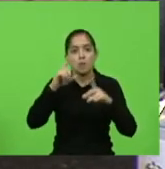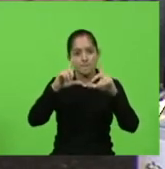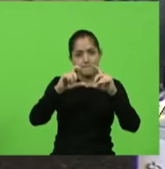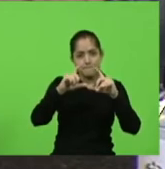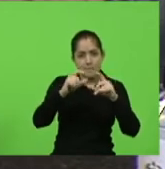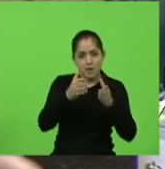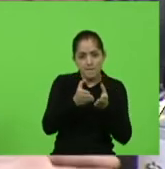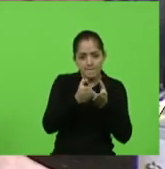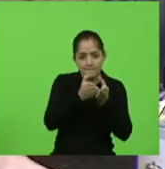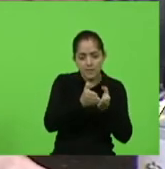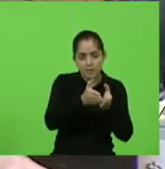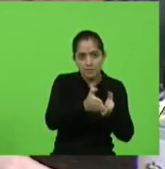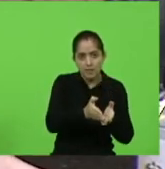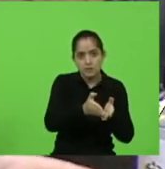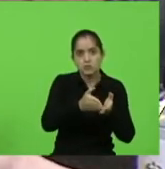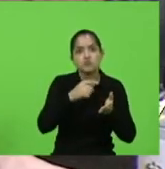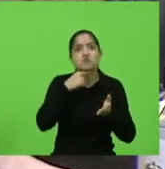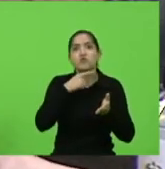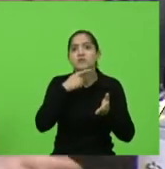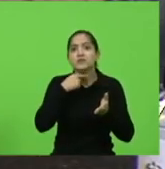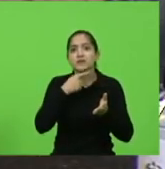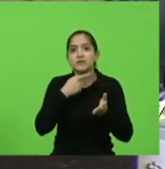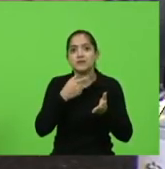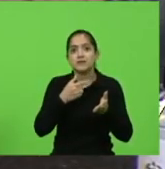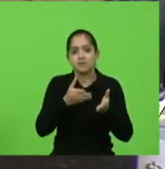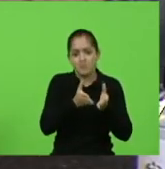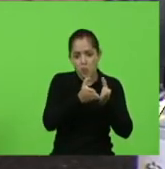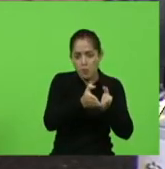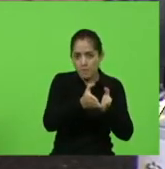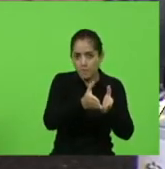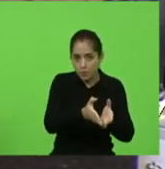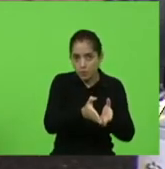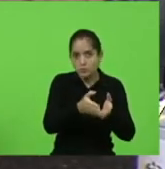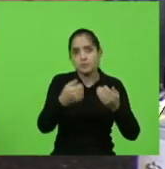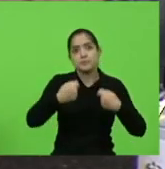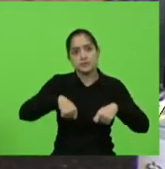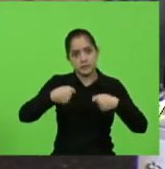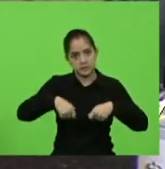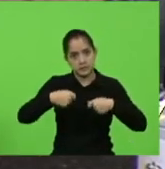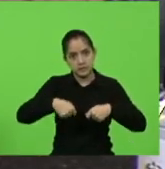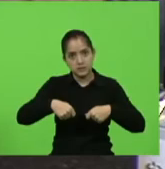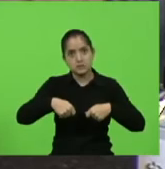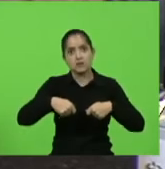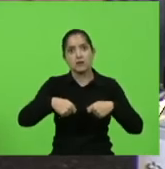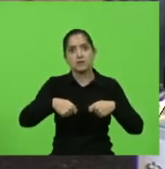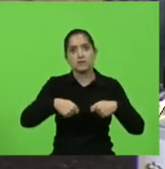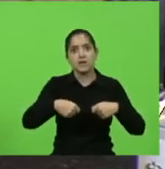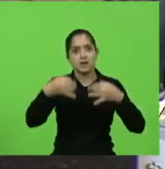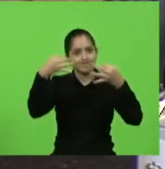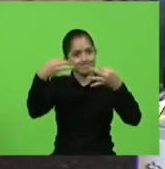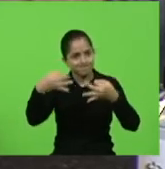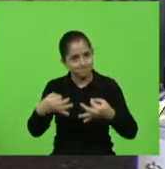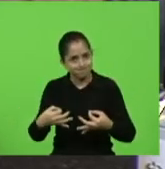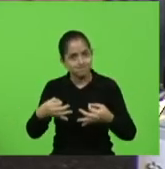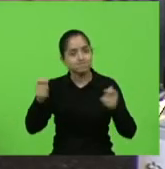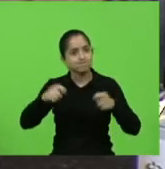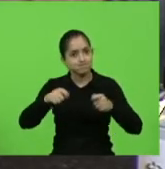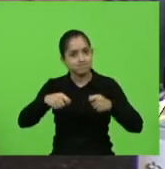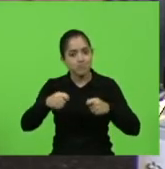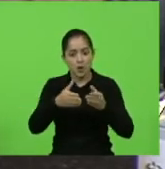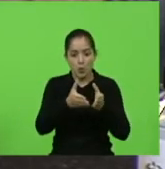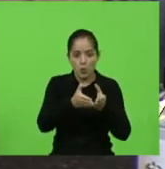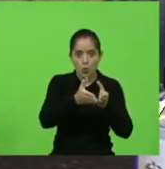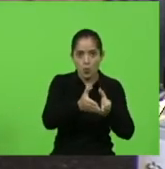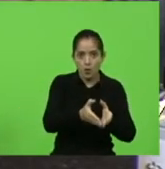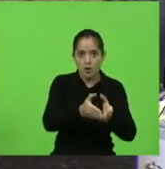sequer atracar. Para um porto, para ser porto, o mínimo que ele tem que ter é as condições necessárias para que o barco encoste e descarregue